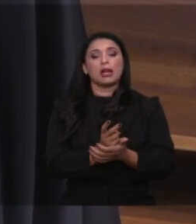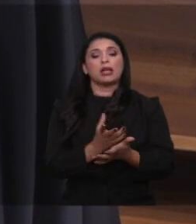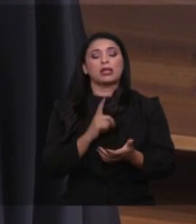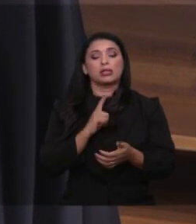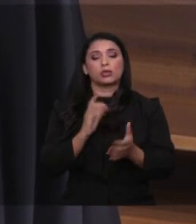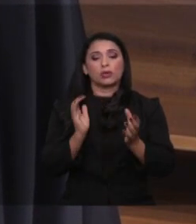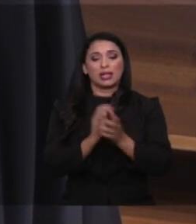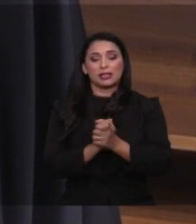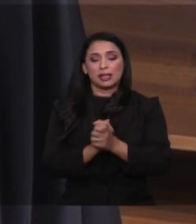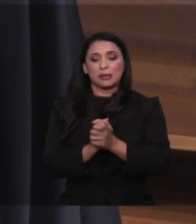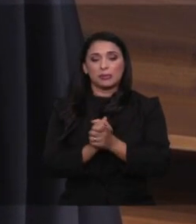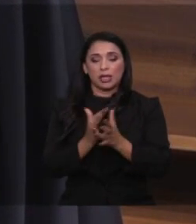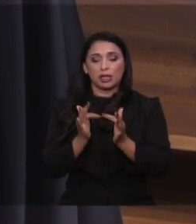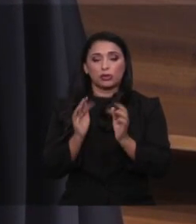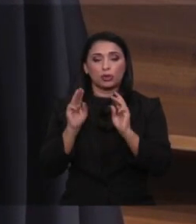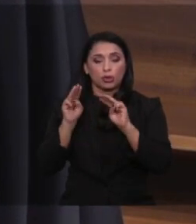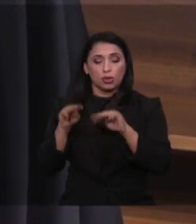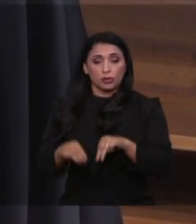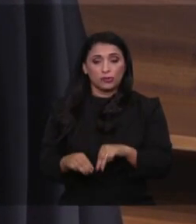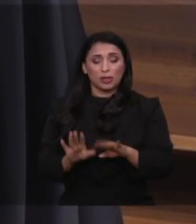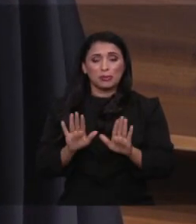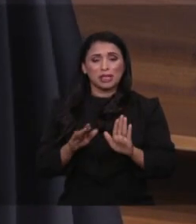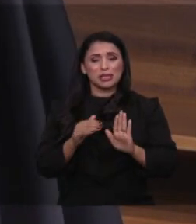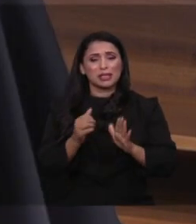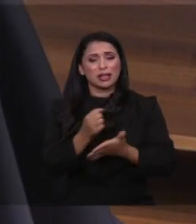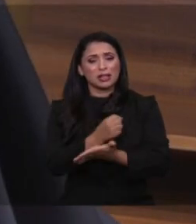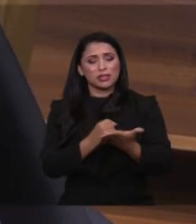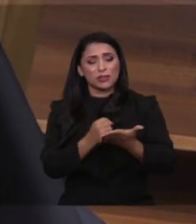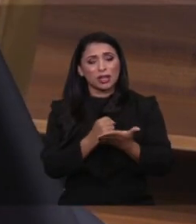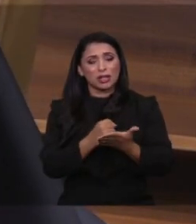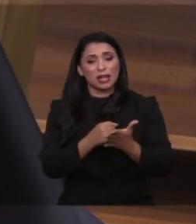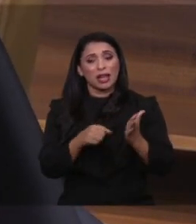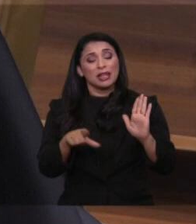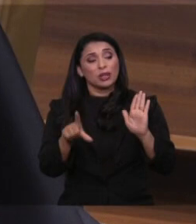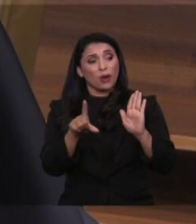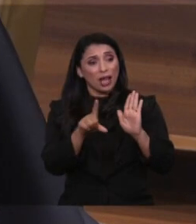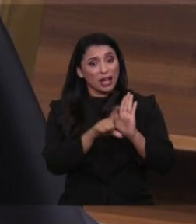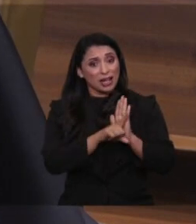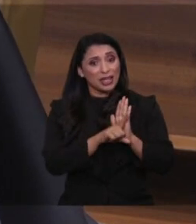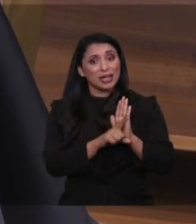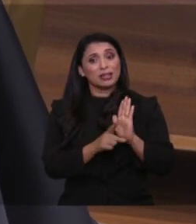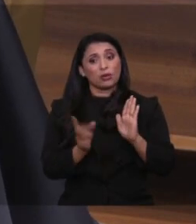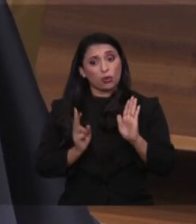os seus fundamentos. E vejam como a legislação ainda em vigor,